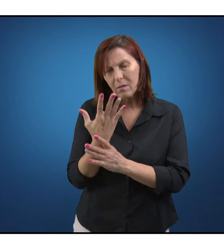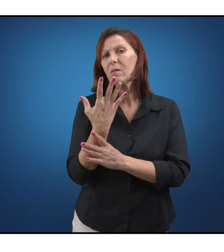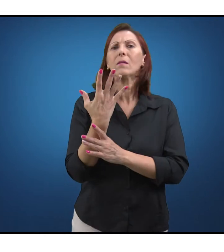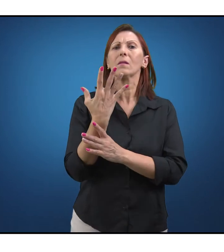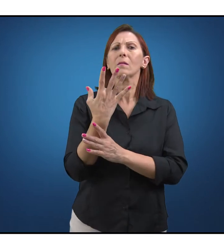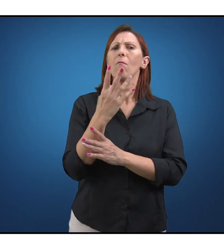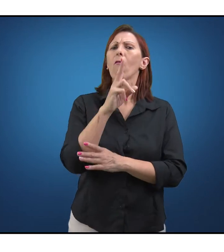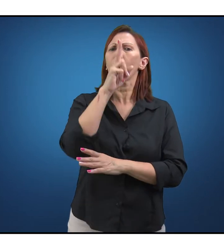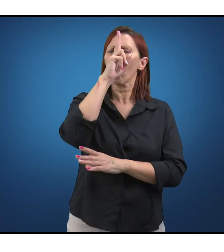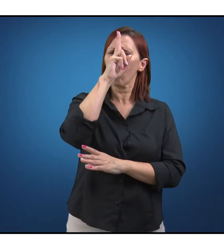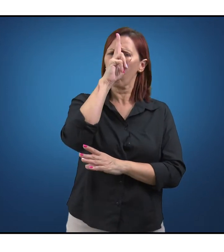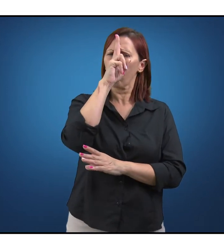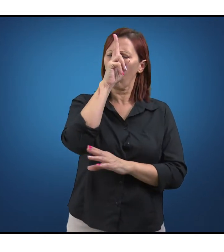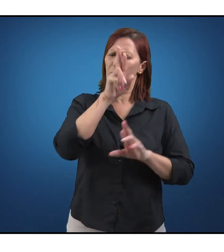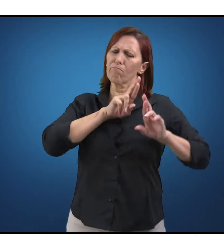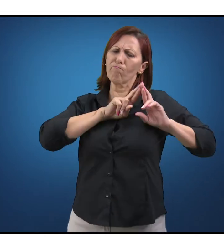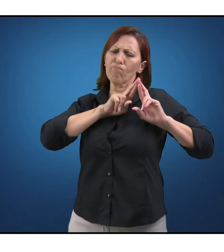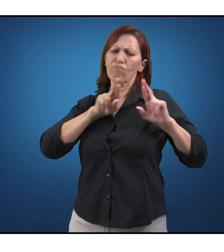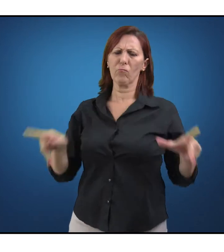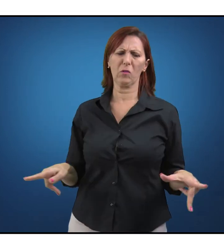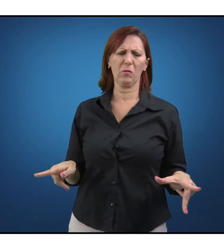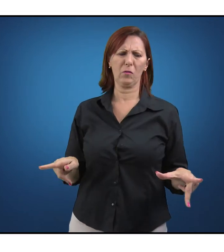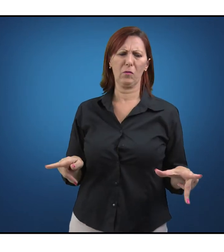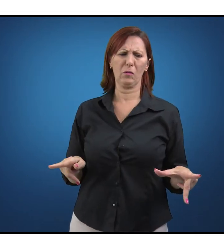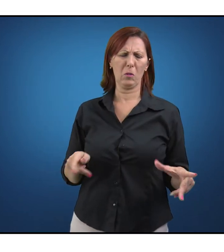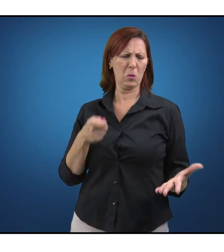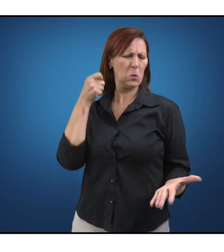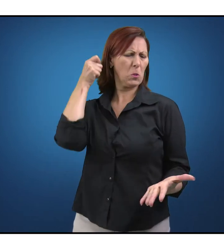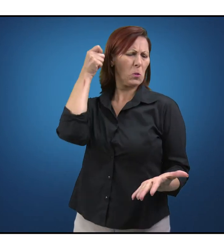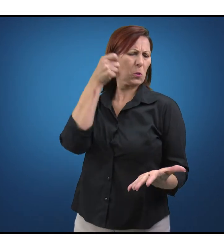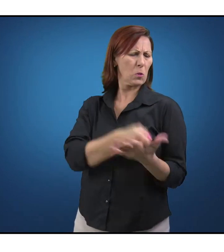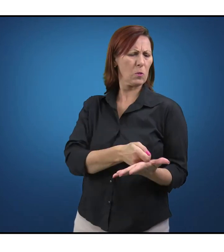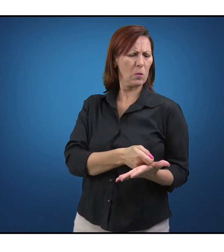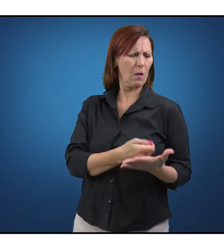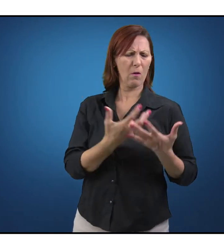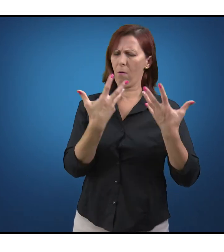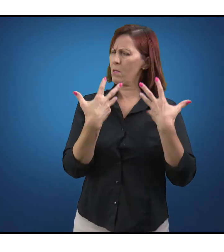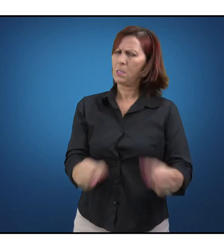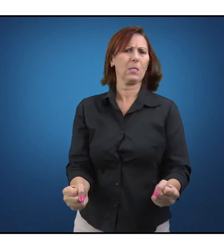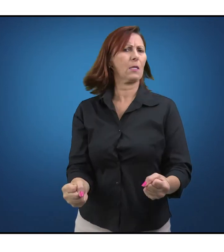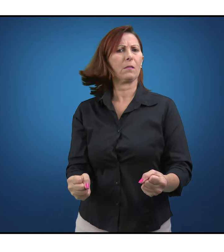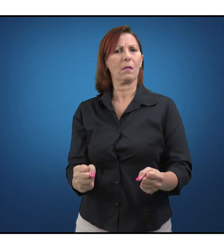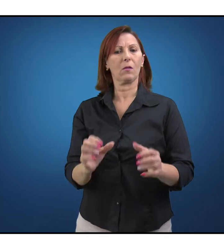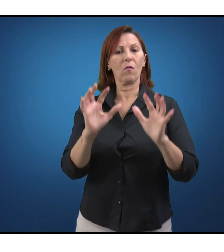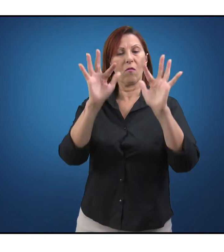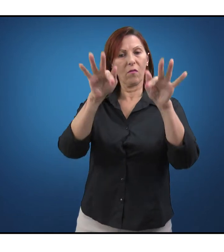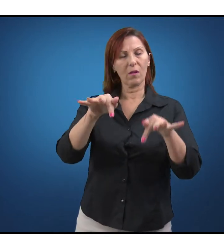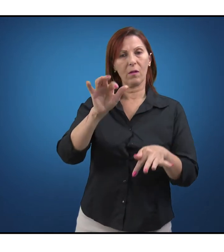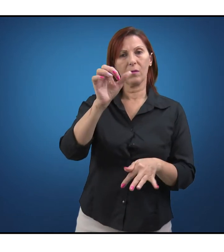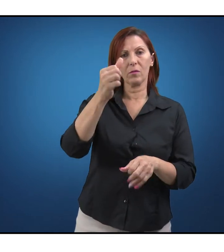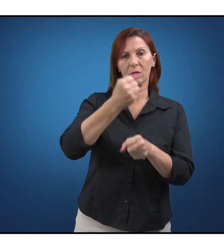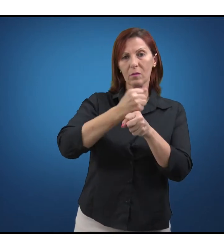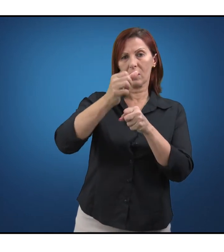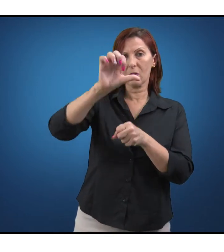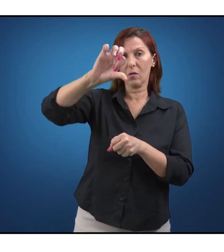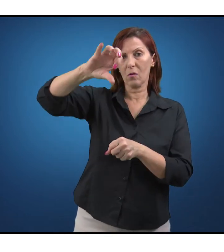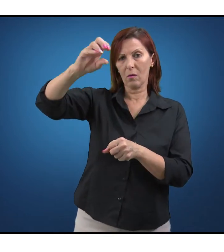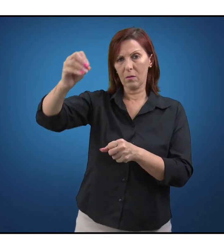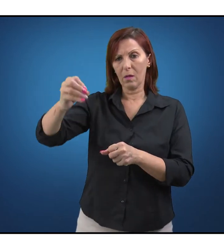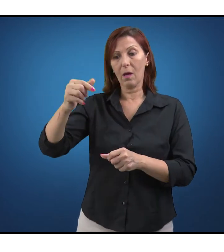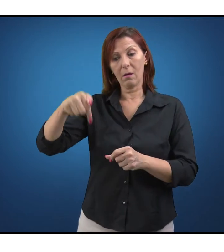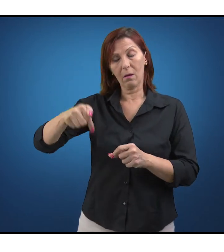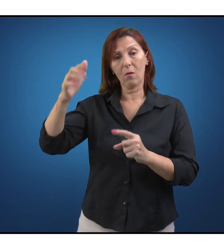forte oposição a todos os meios autoritários e ao final dos anos 90, a escola no Paraná